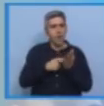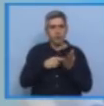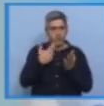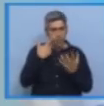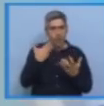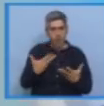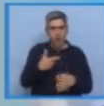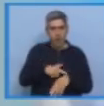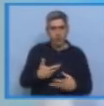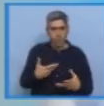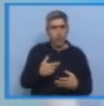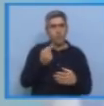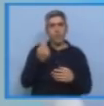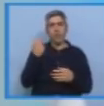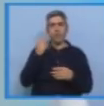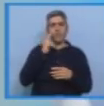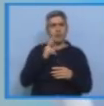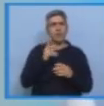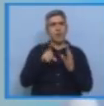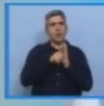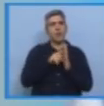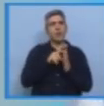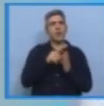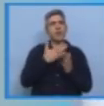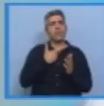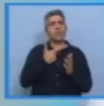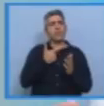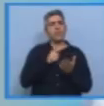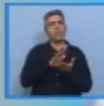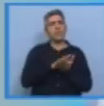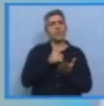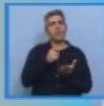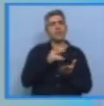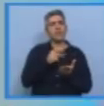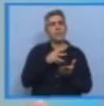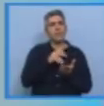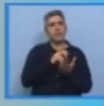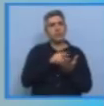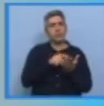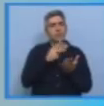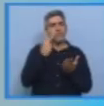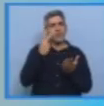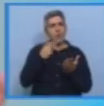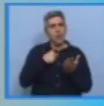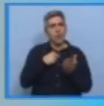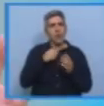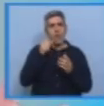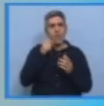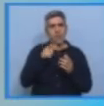E quando olhamos para, por exemplo, há poucos anos acabamos por legislar o testamento vital, ainda nem sequer a lei basicamente foi